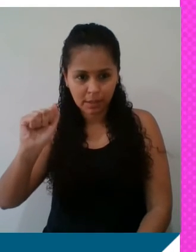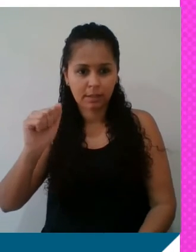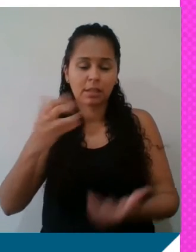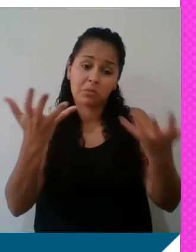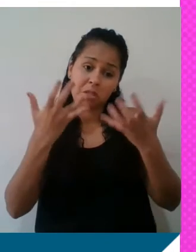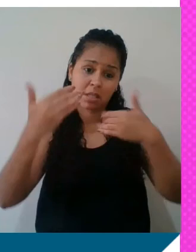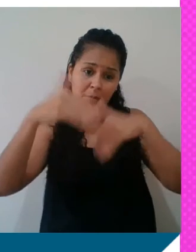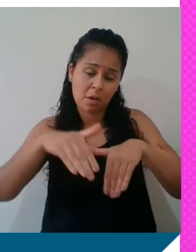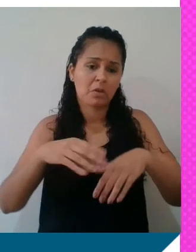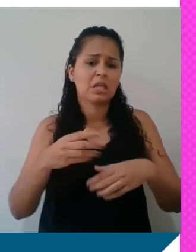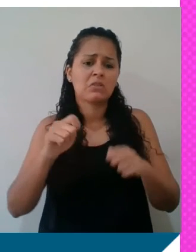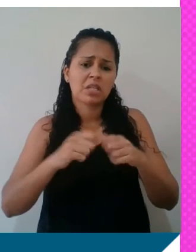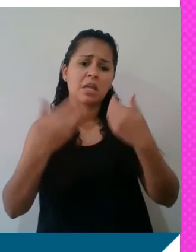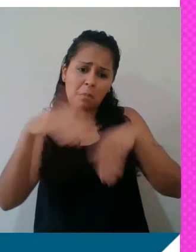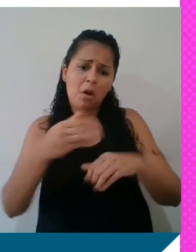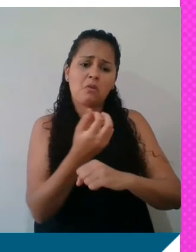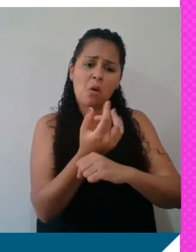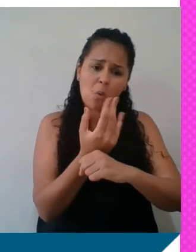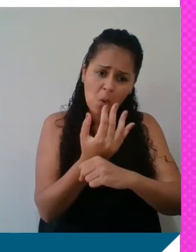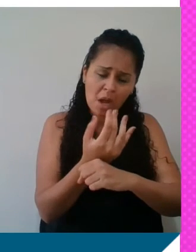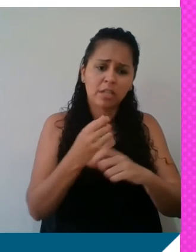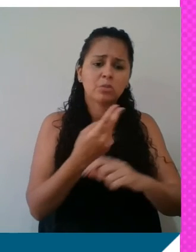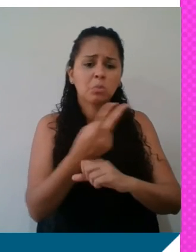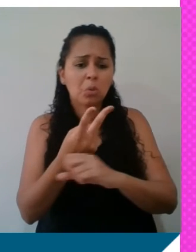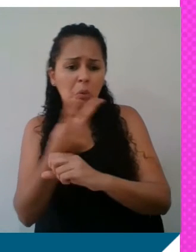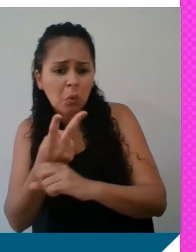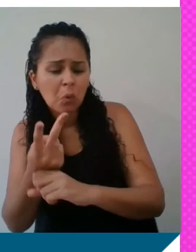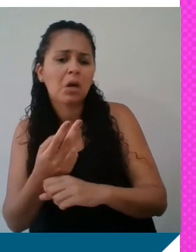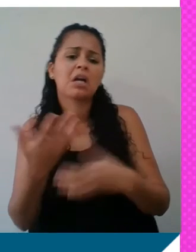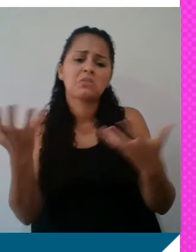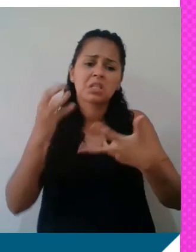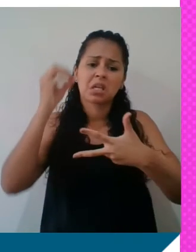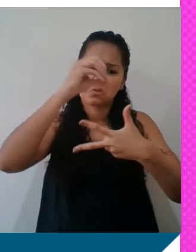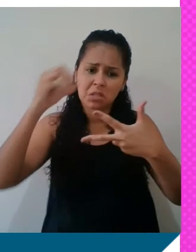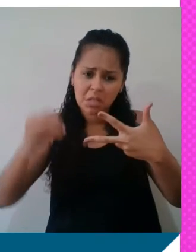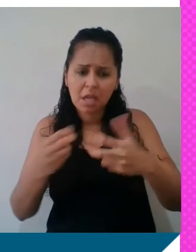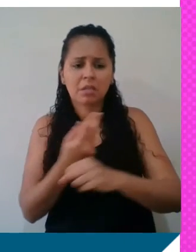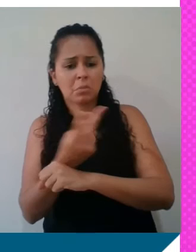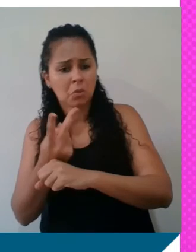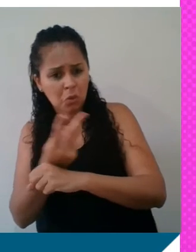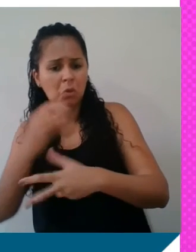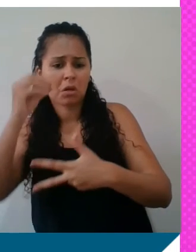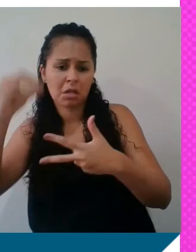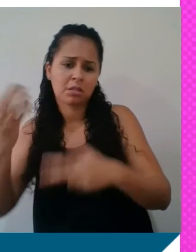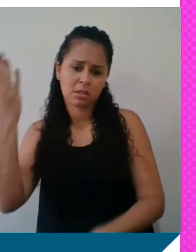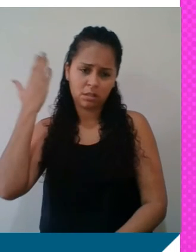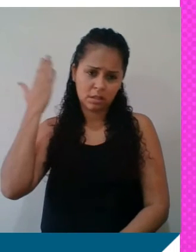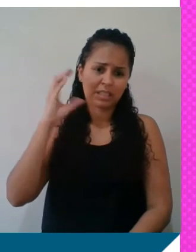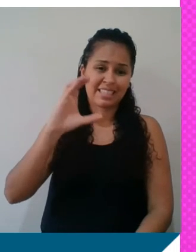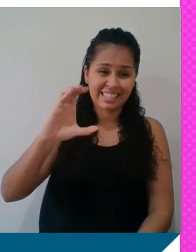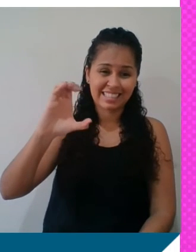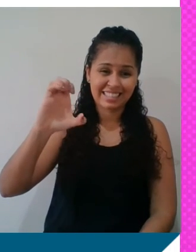vai no site da UERJ e buscar ali as provas anteriores da UERJ. Do Enem, você vai ao site do Enem e busca as provas anteriores do